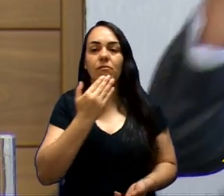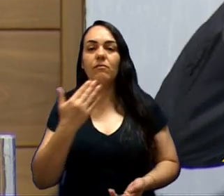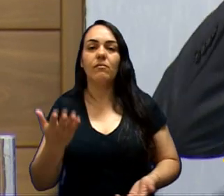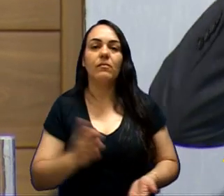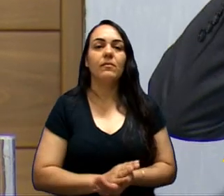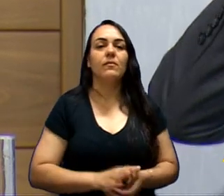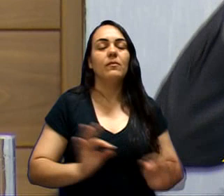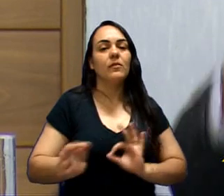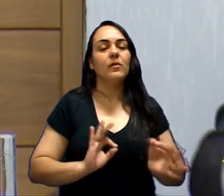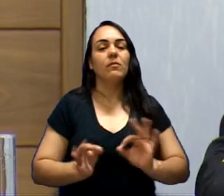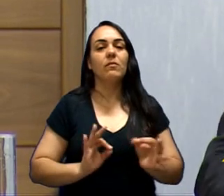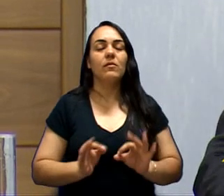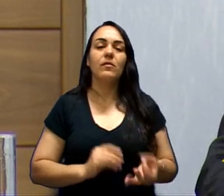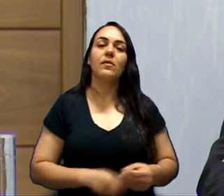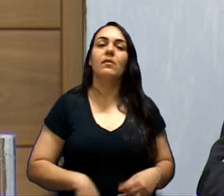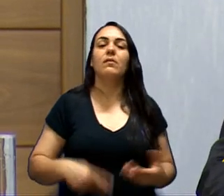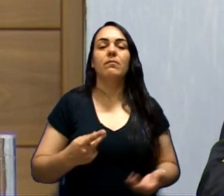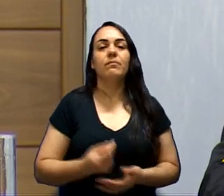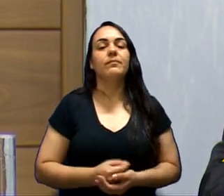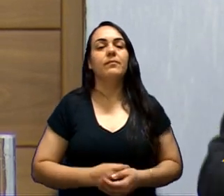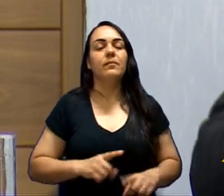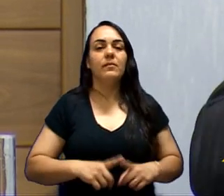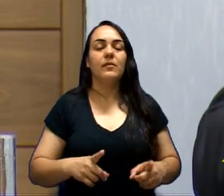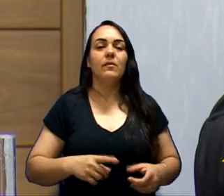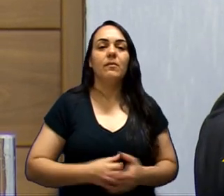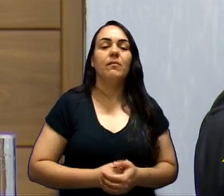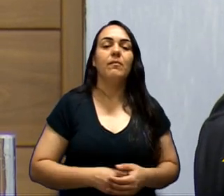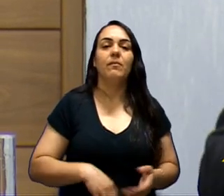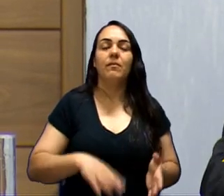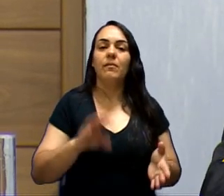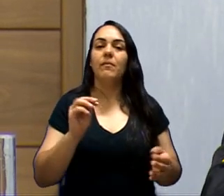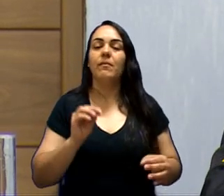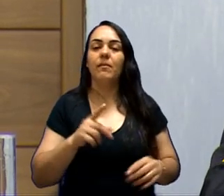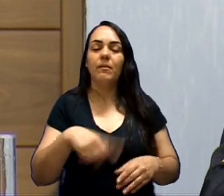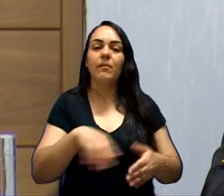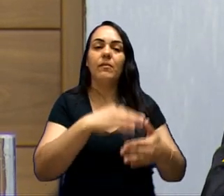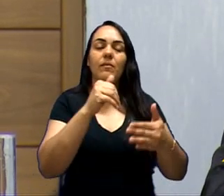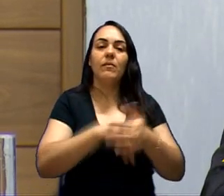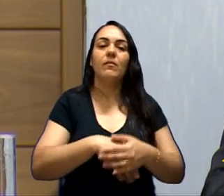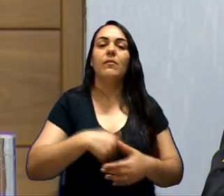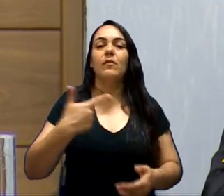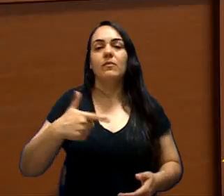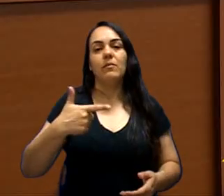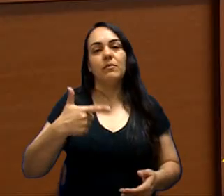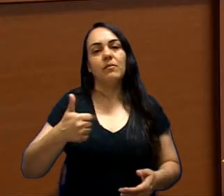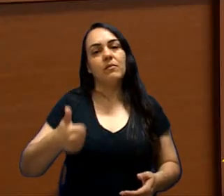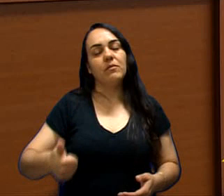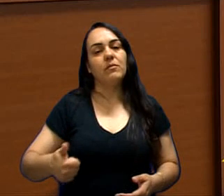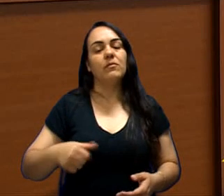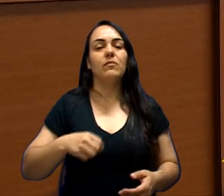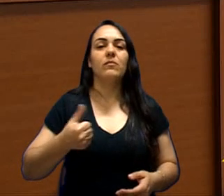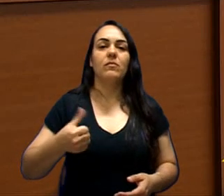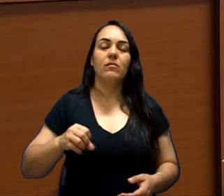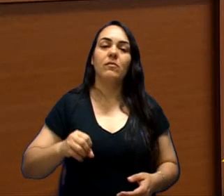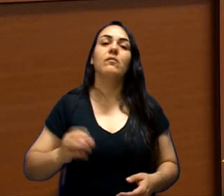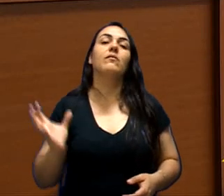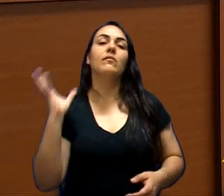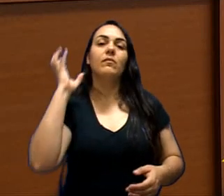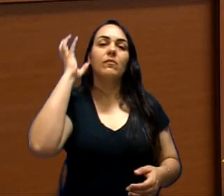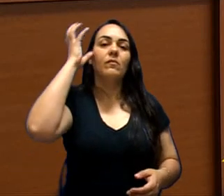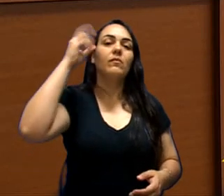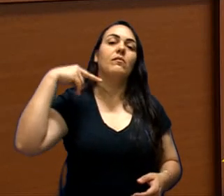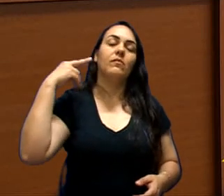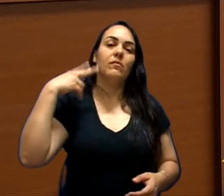os nossos projetos prejudicados. Veto total 33/2019 do projeto de lei 221/2019 da vereadora Fernanda